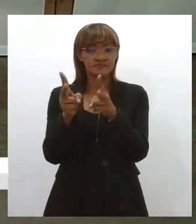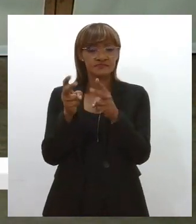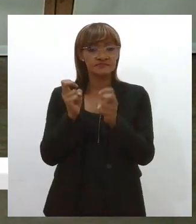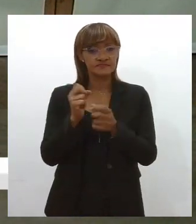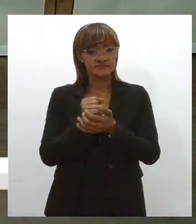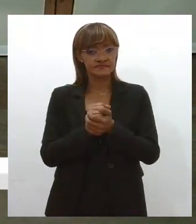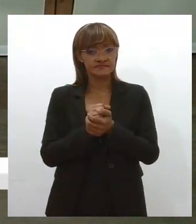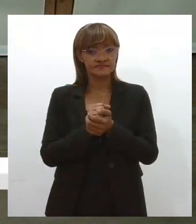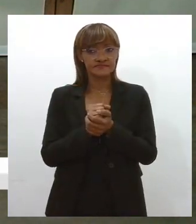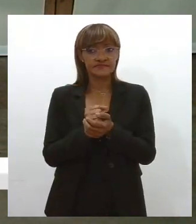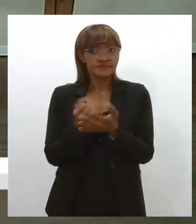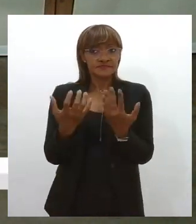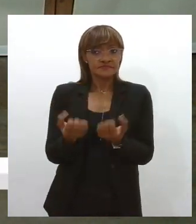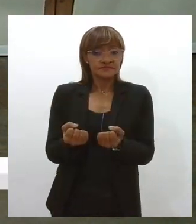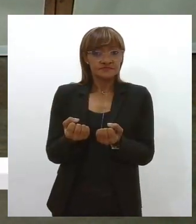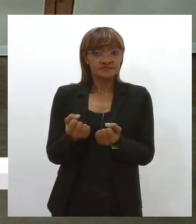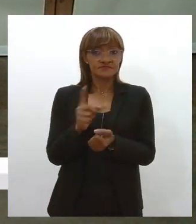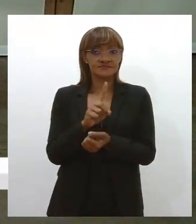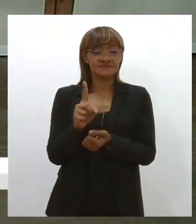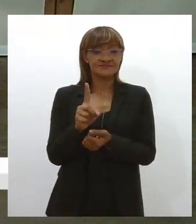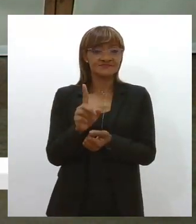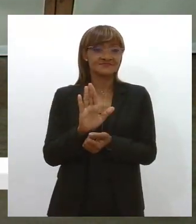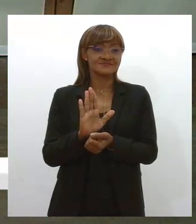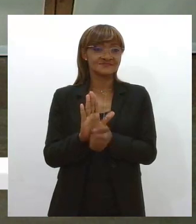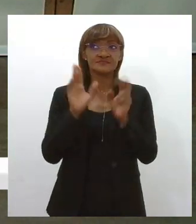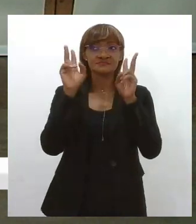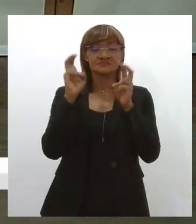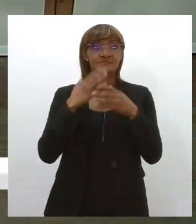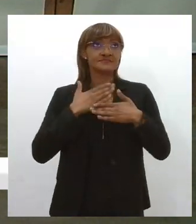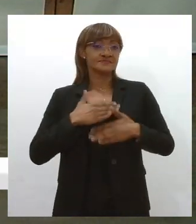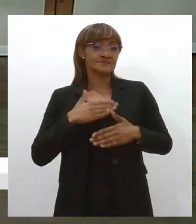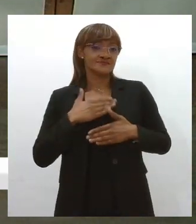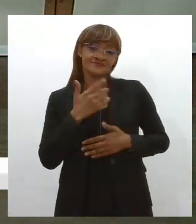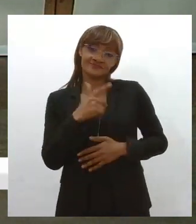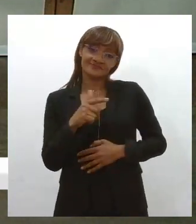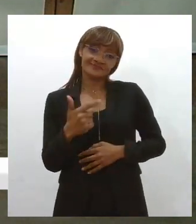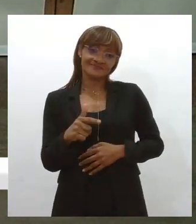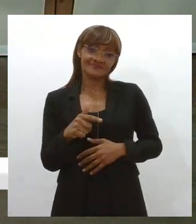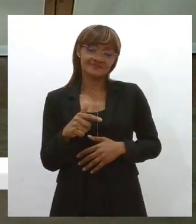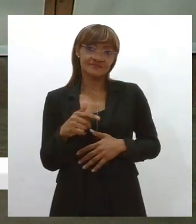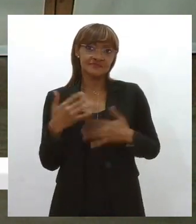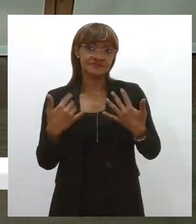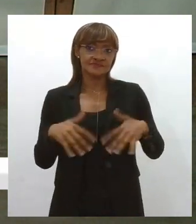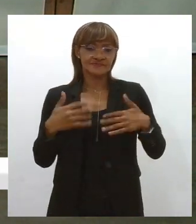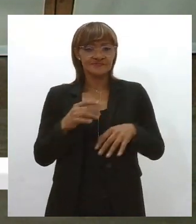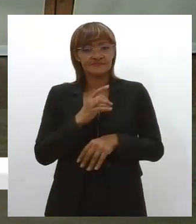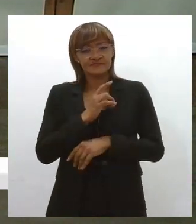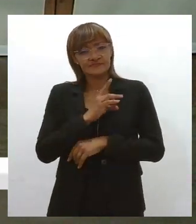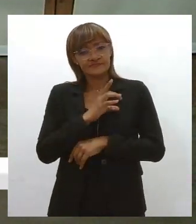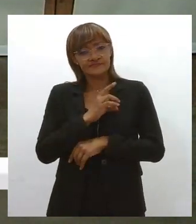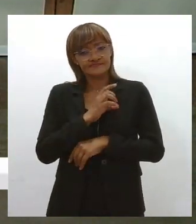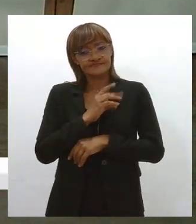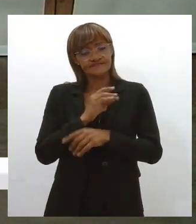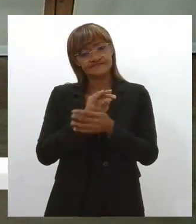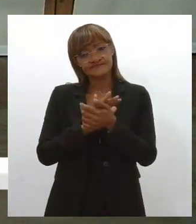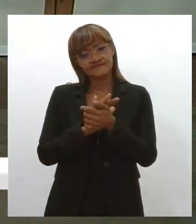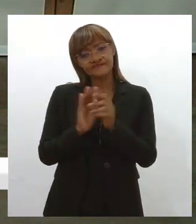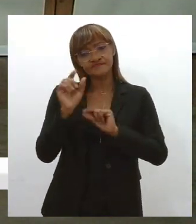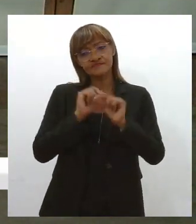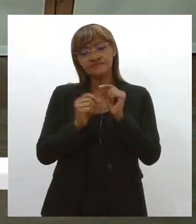topa falar sobre esse tema de forma muito tranquila, né? Ele nos assusta por uma causa simples e eu queria que